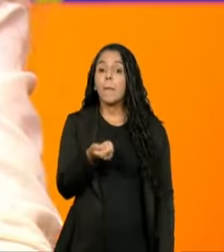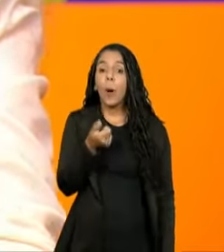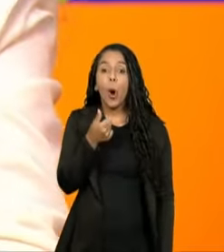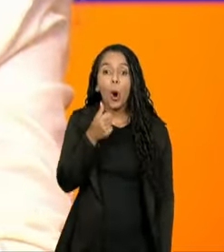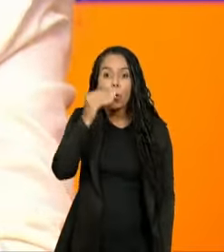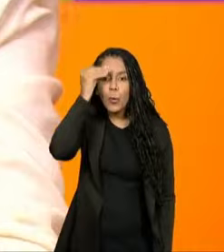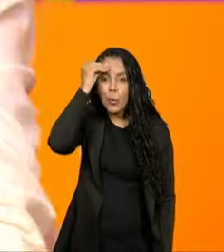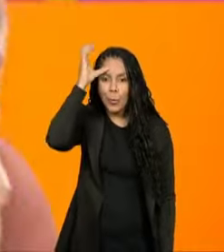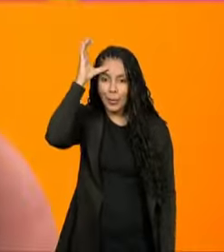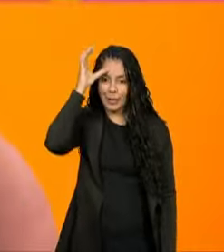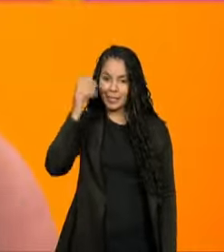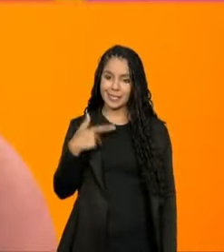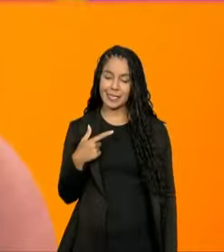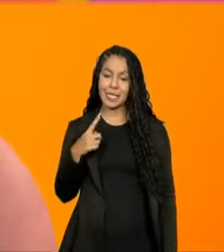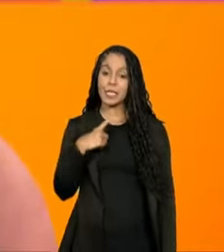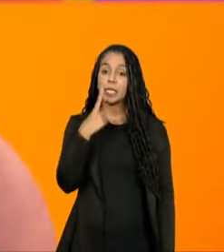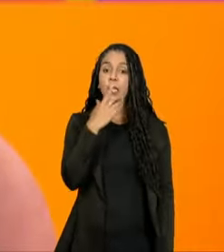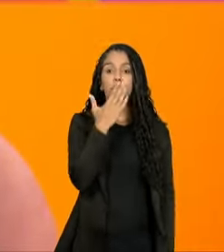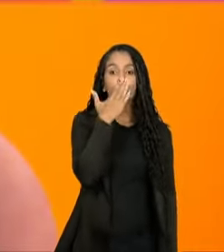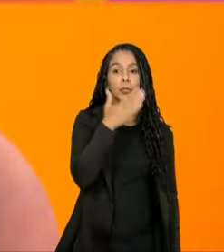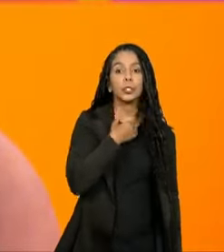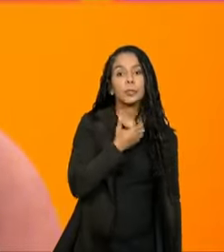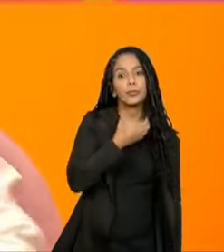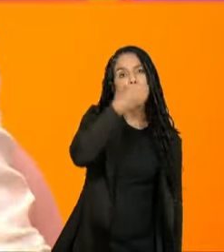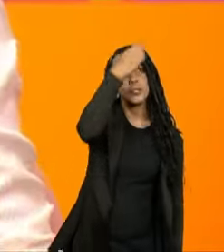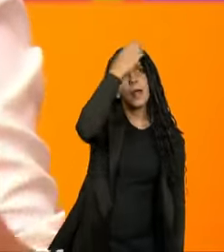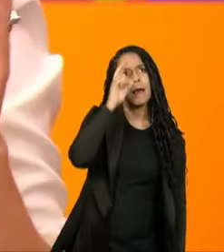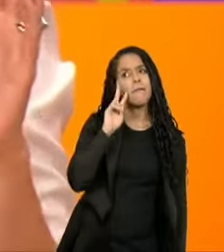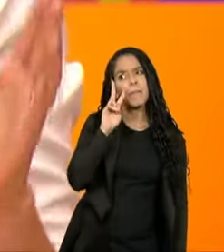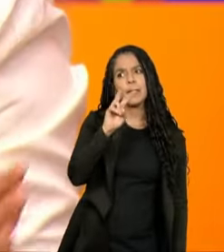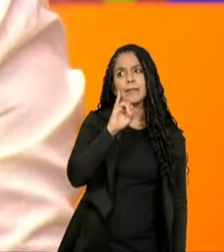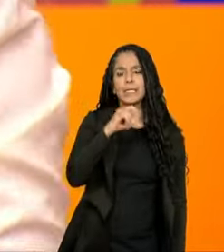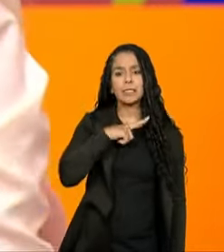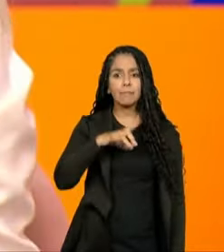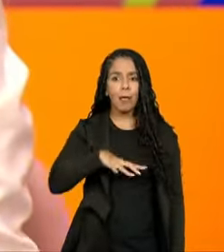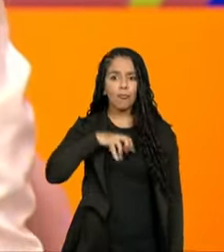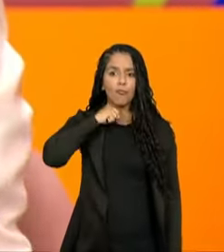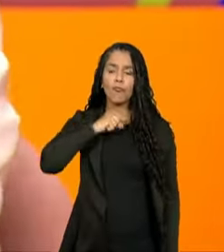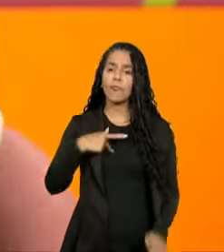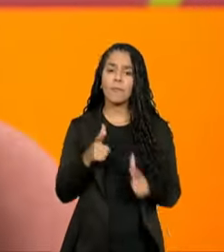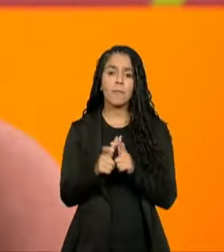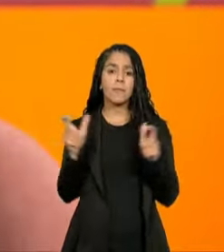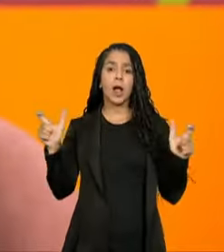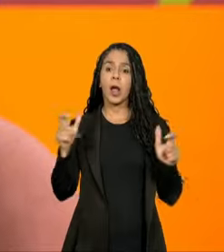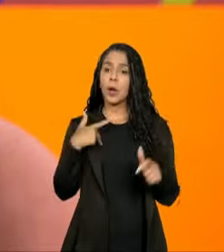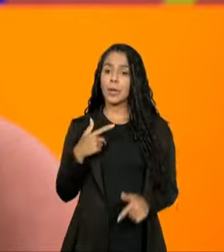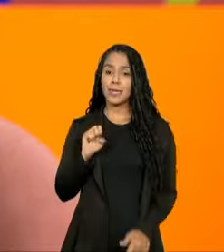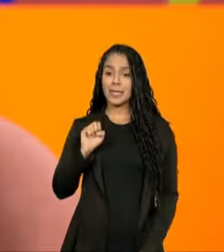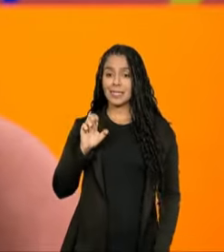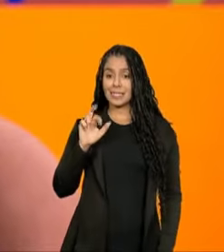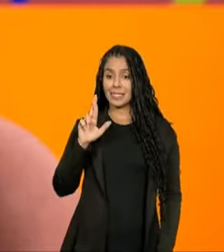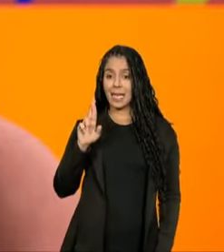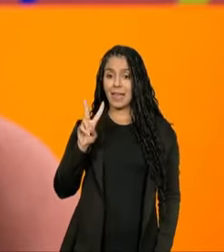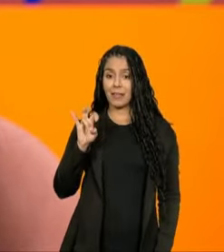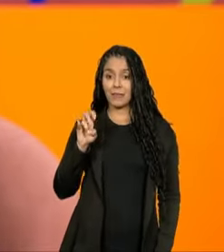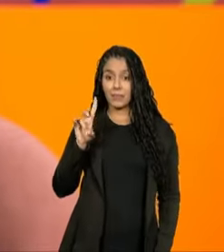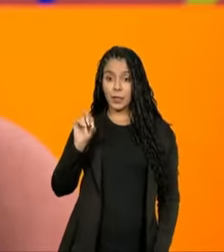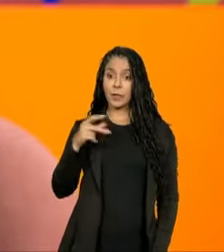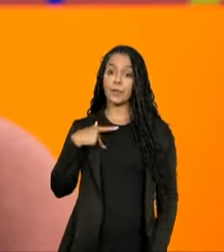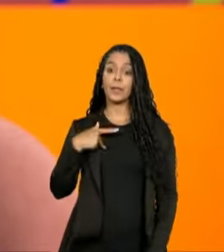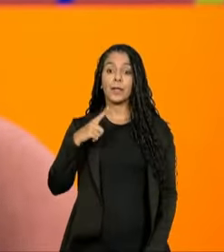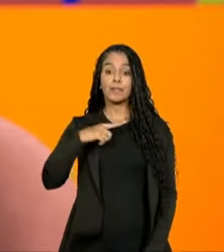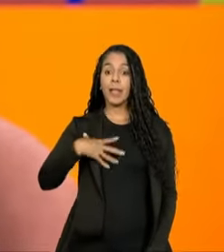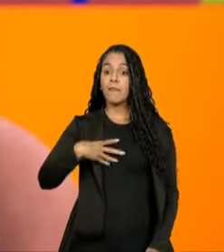assim, existe uma espécie de girafa que está sendo estudada para ver se ela tem menopausa, a maioria dos seres vivos se reproduz até a morte. O fim da